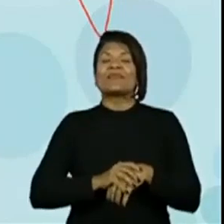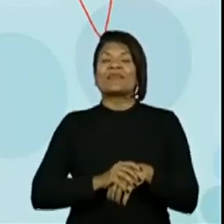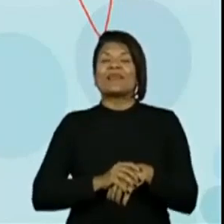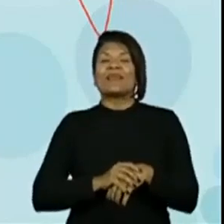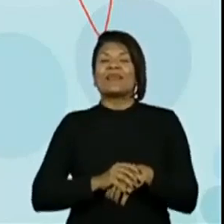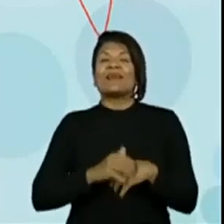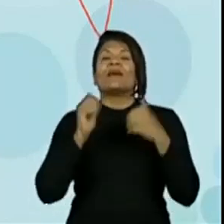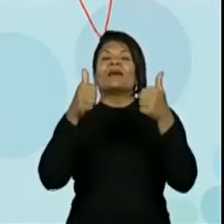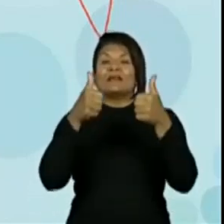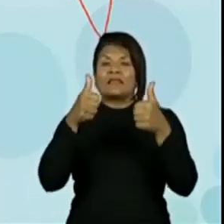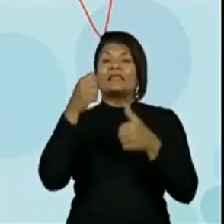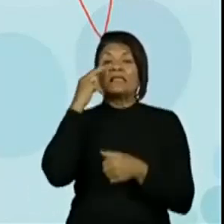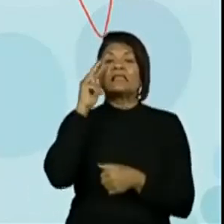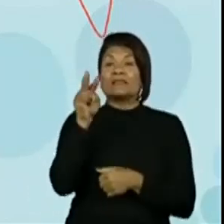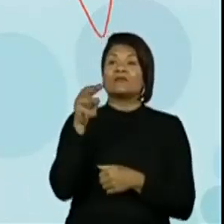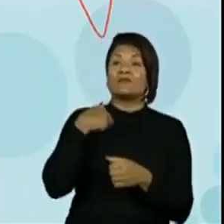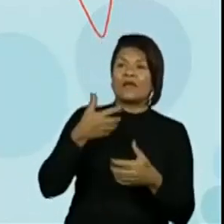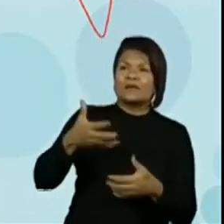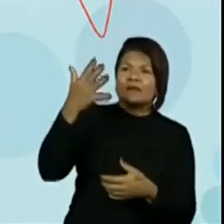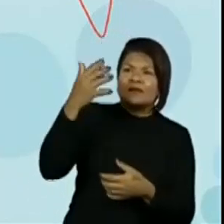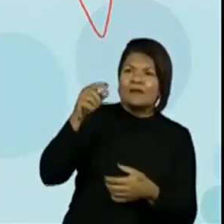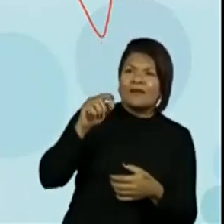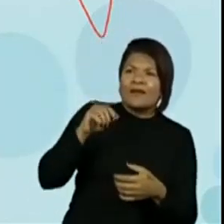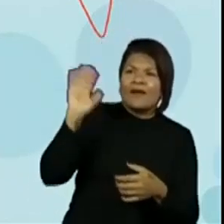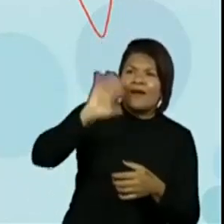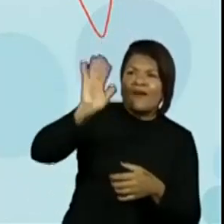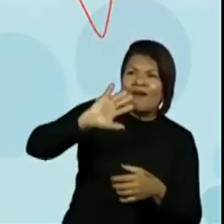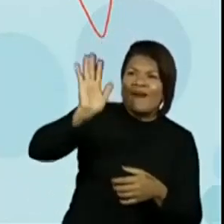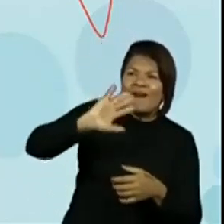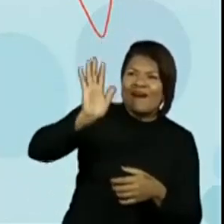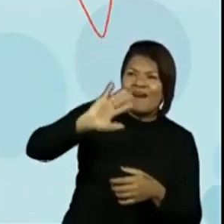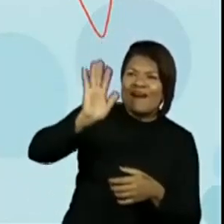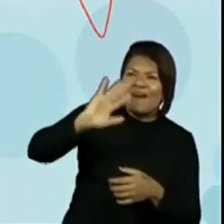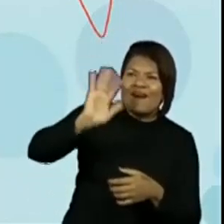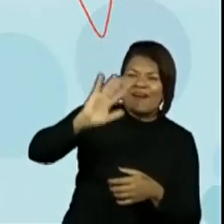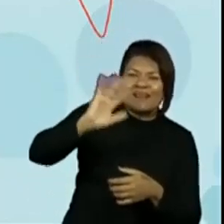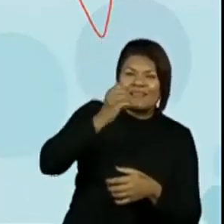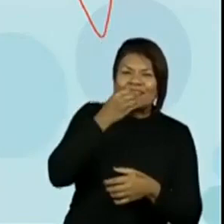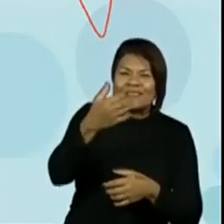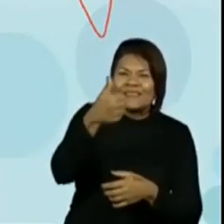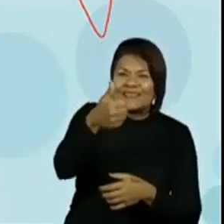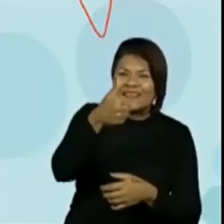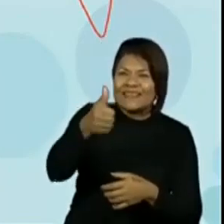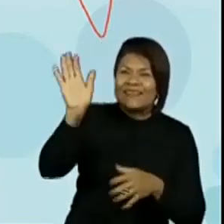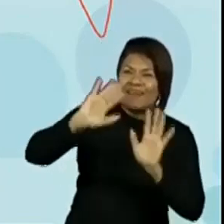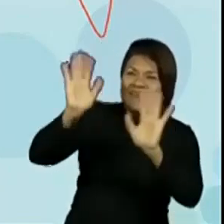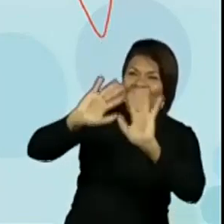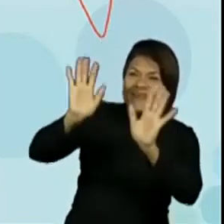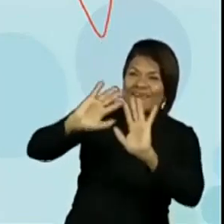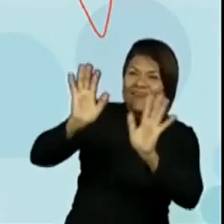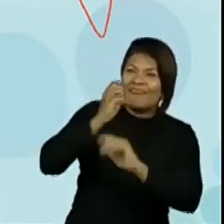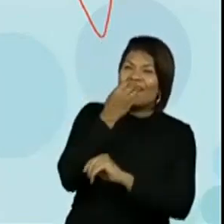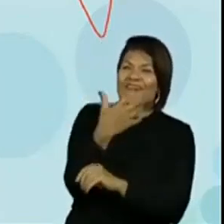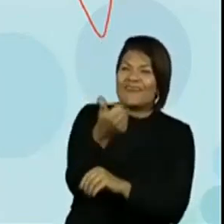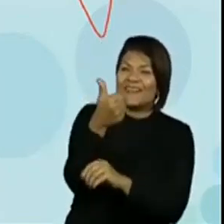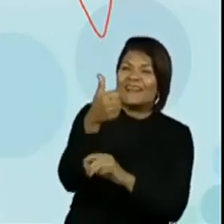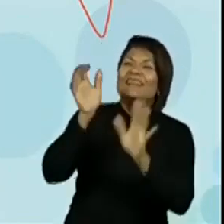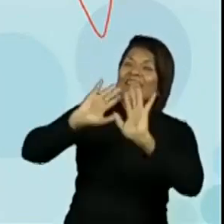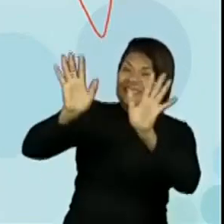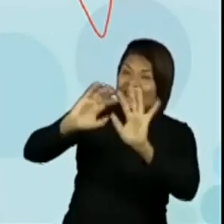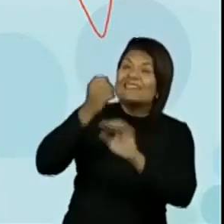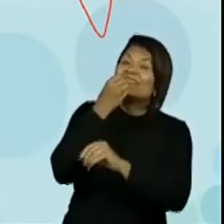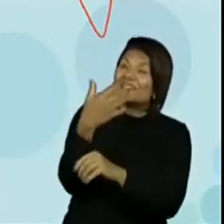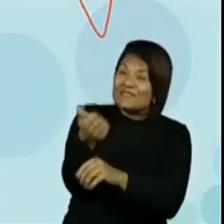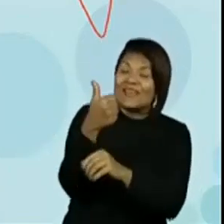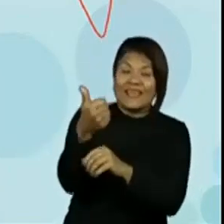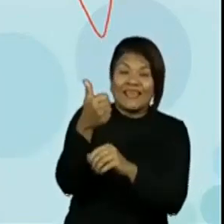vou ver se o pessoal tá dando um oi para você no chat. Vamos lá. Oi, Miriam. Oi, oi, Miriam. Oi, Miriam, Miriam, Miriam, Miriam. Oi, oi, oi,